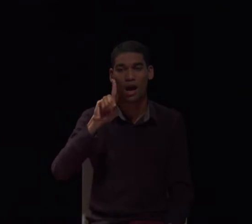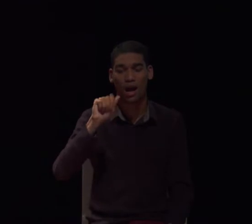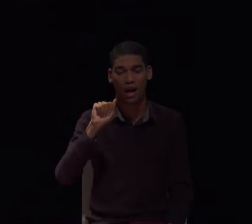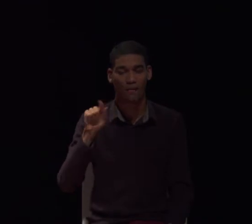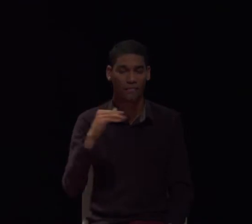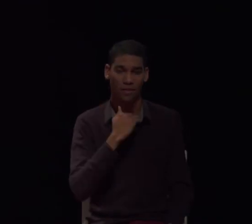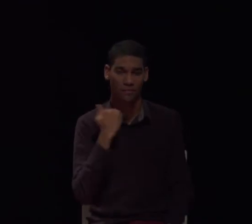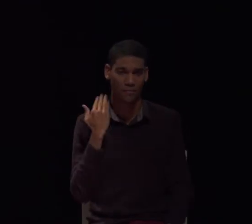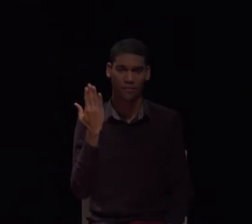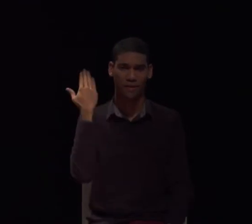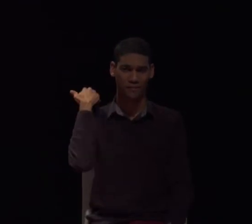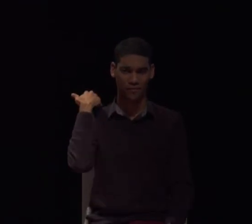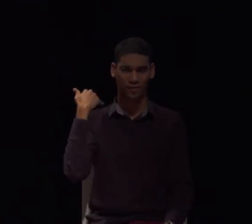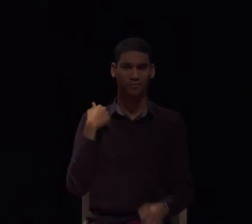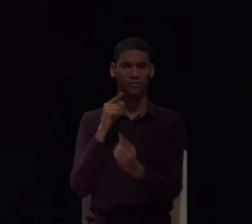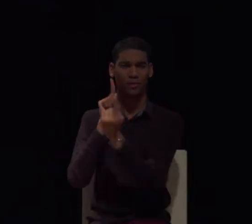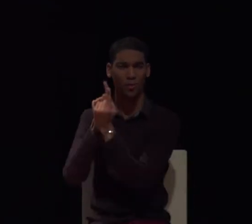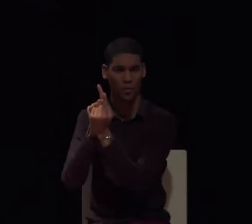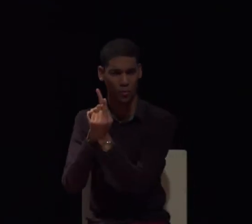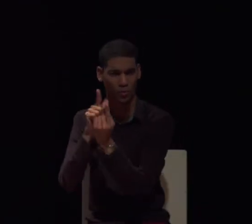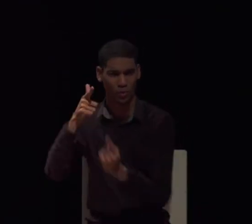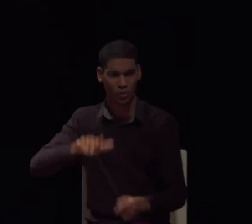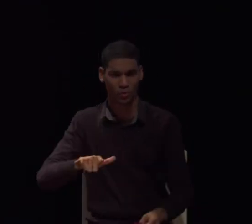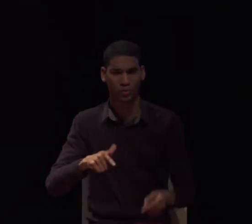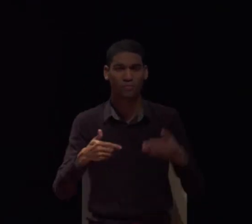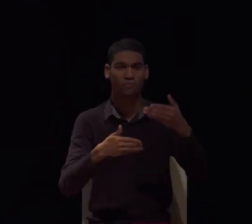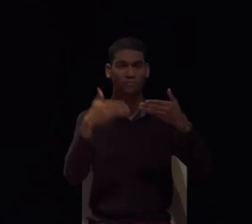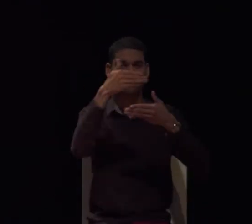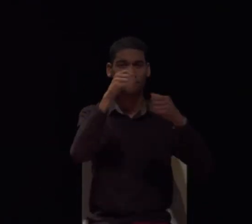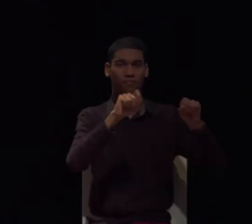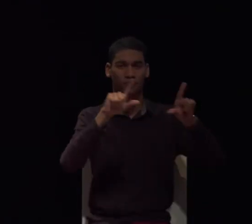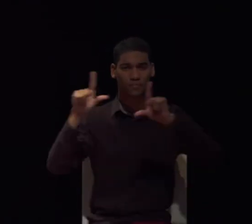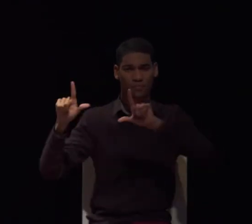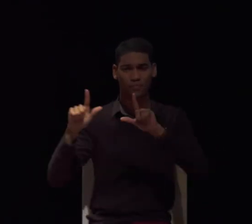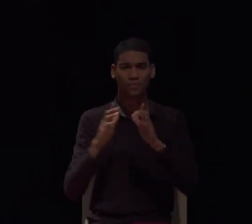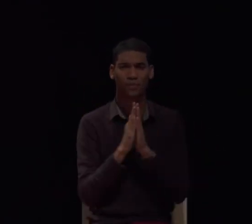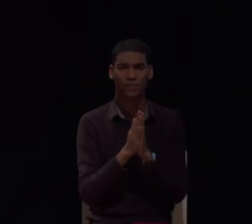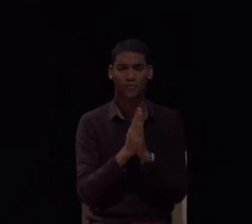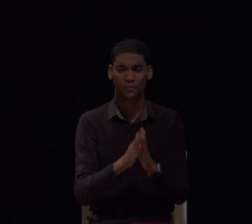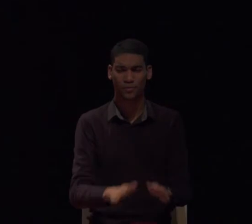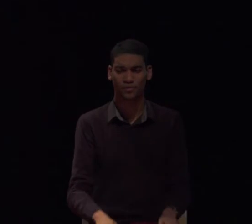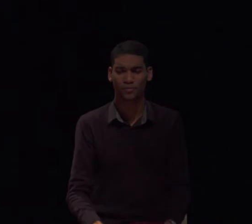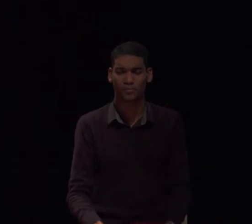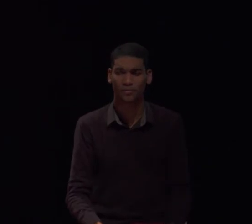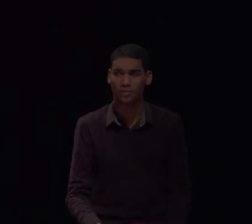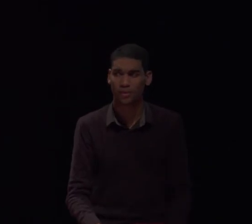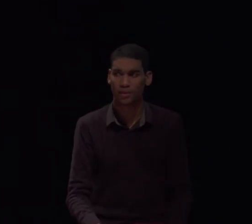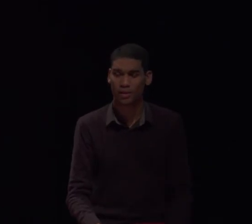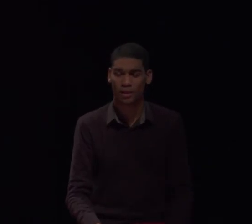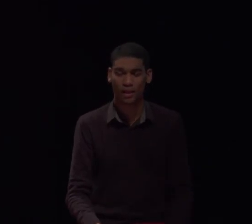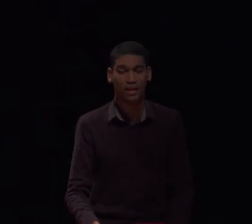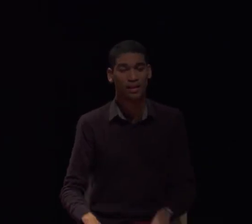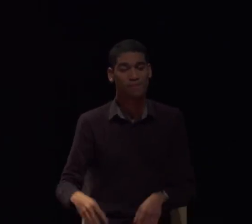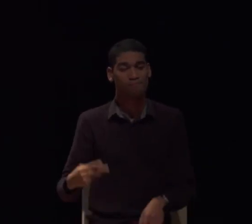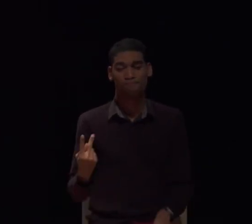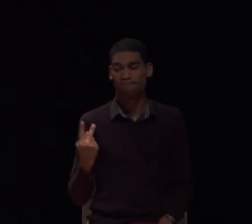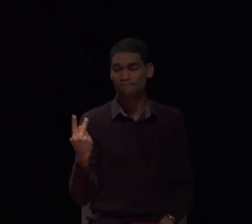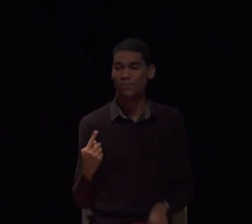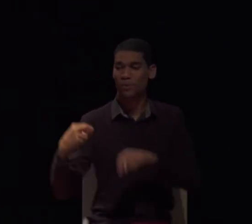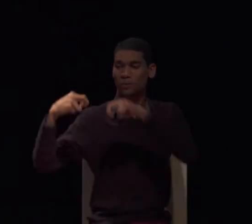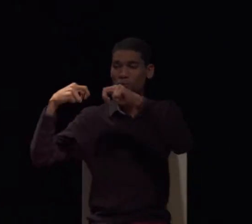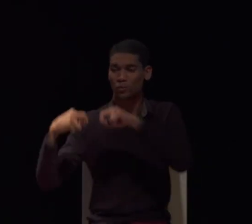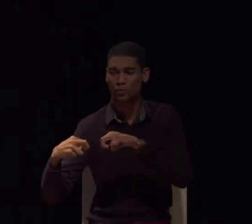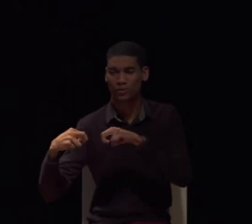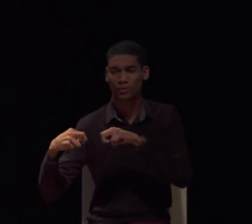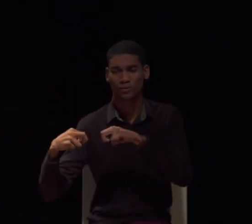atrás pode passar slide e sentar com a dona alda